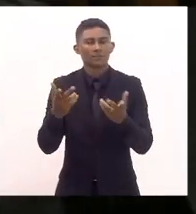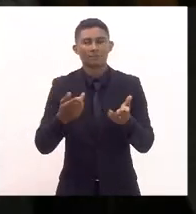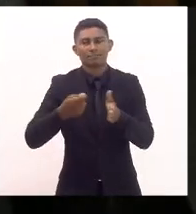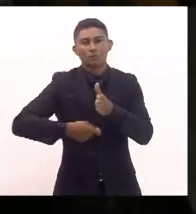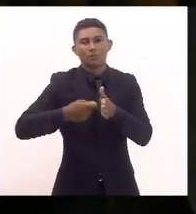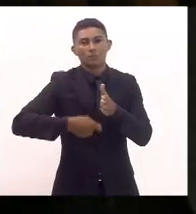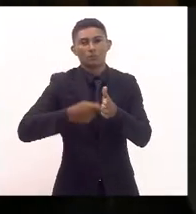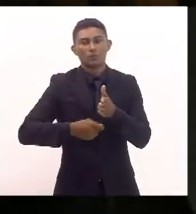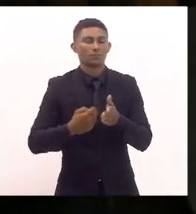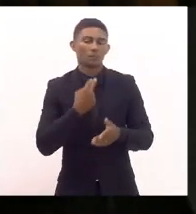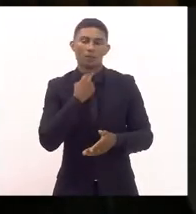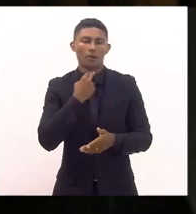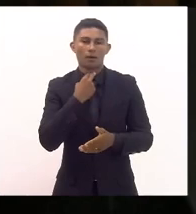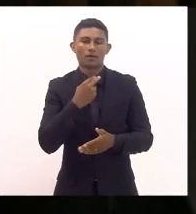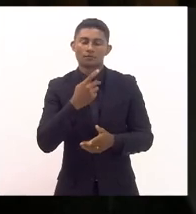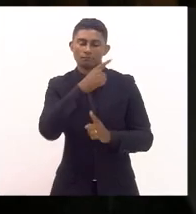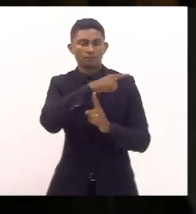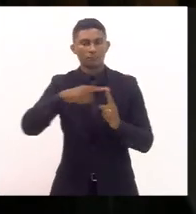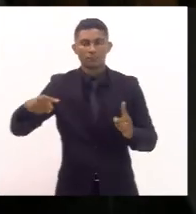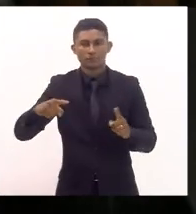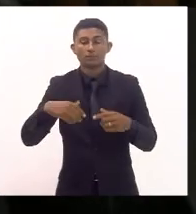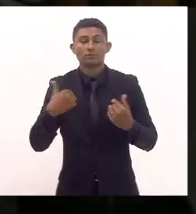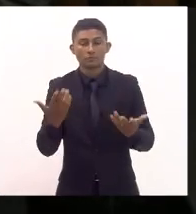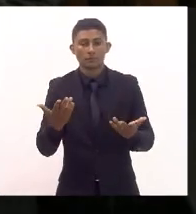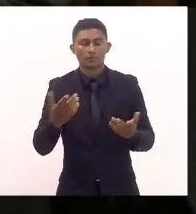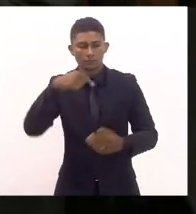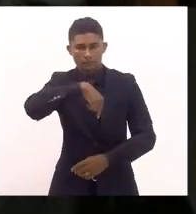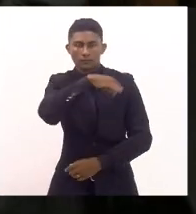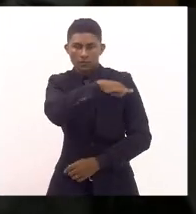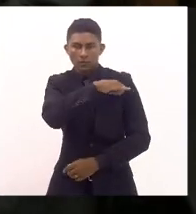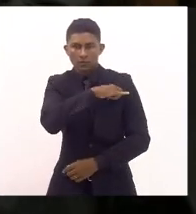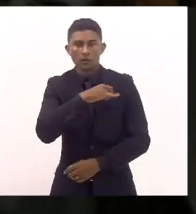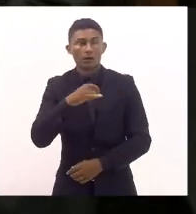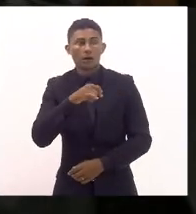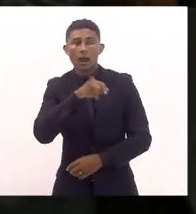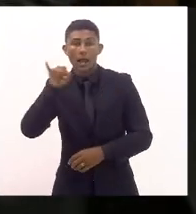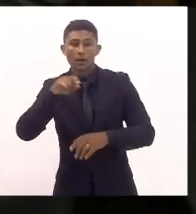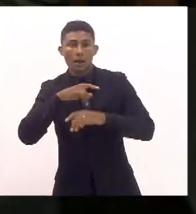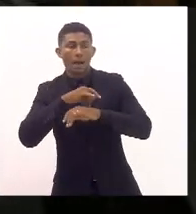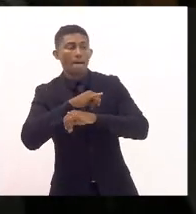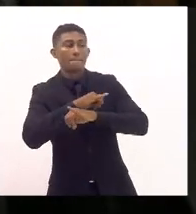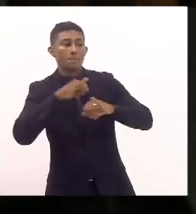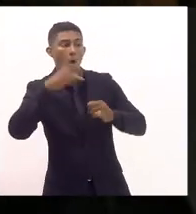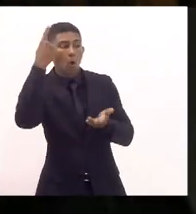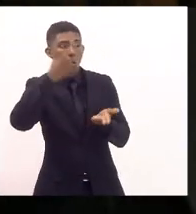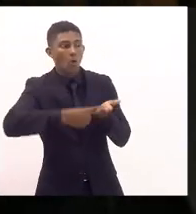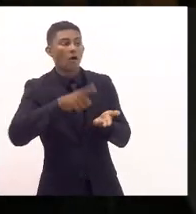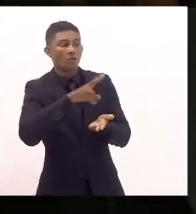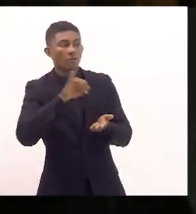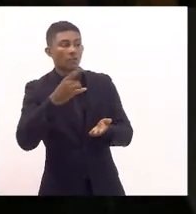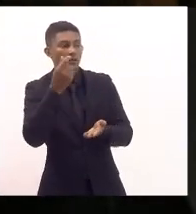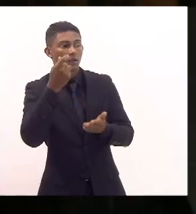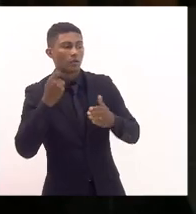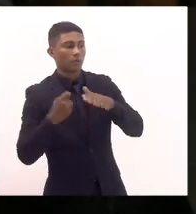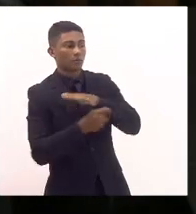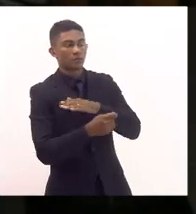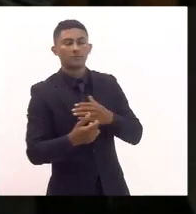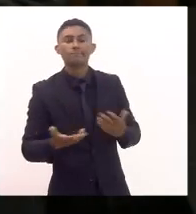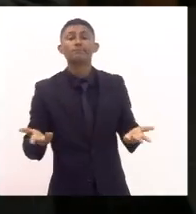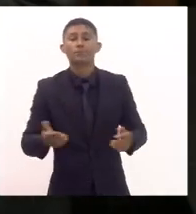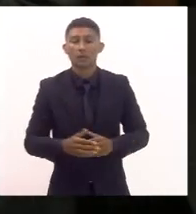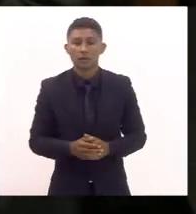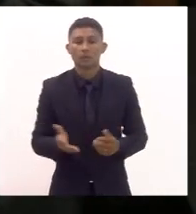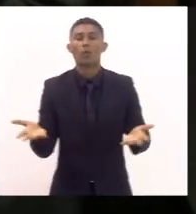primária ficou disse compensar o Rio de Janeiro esta compensação pífia